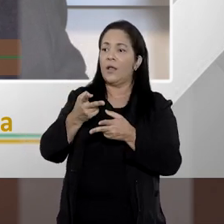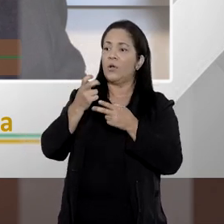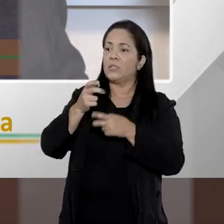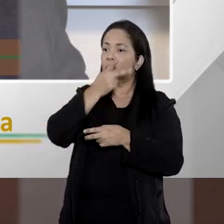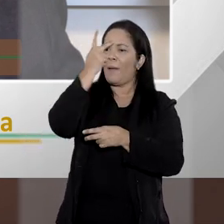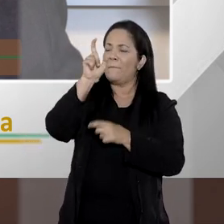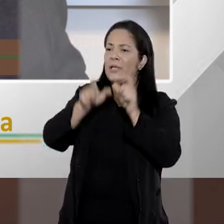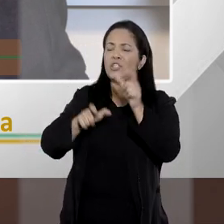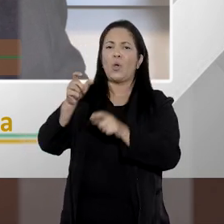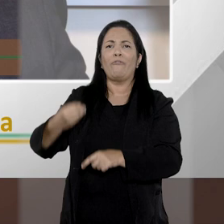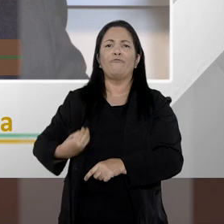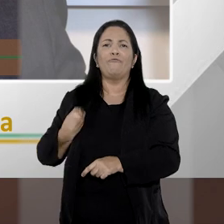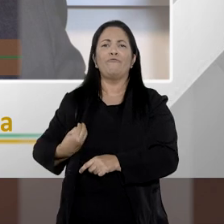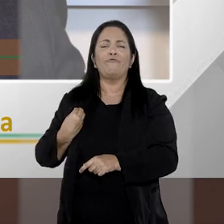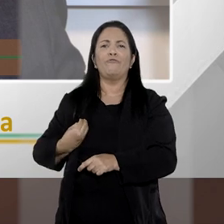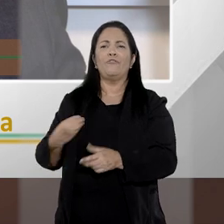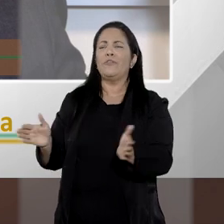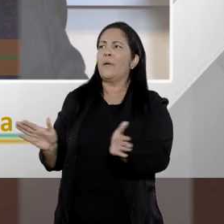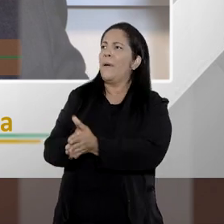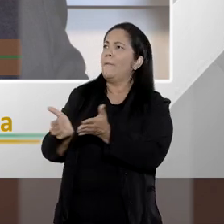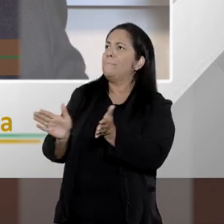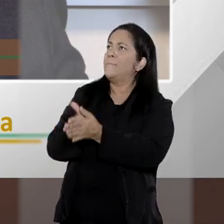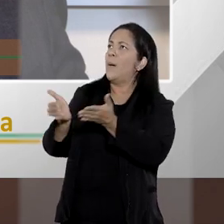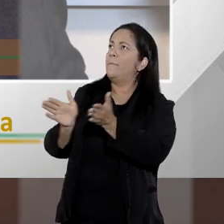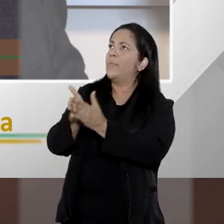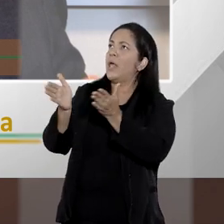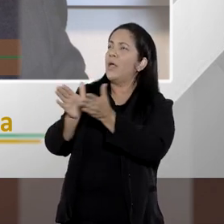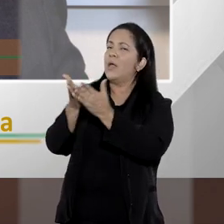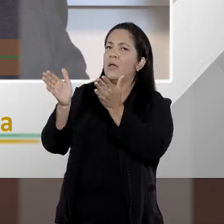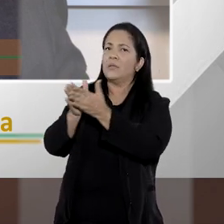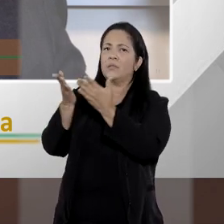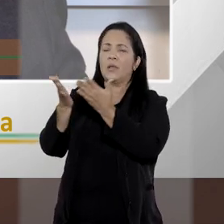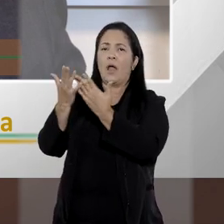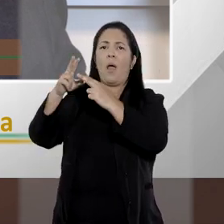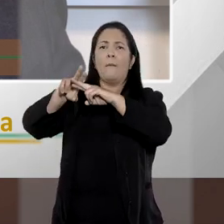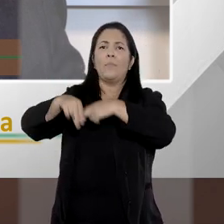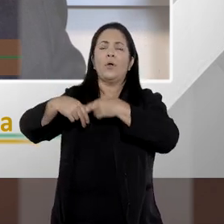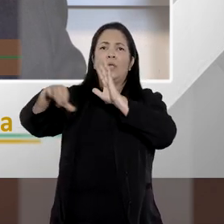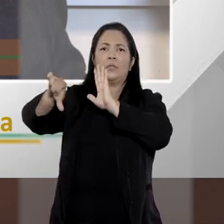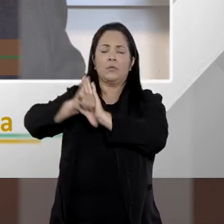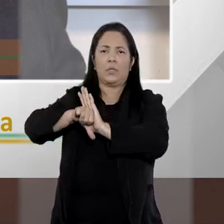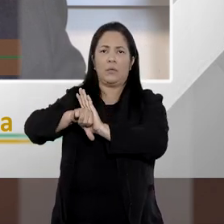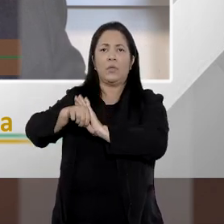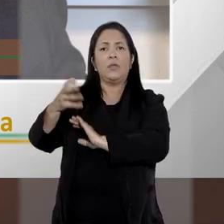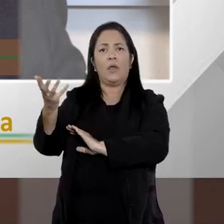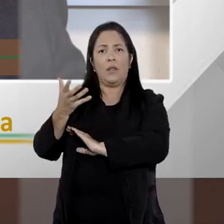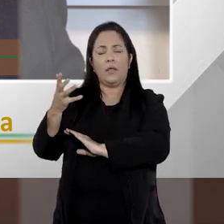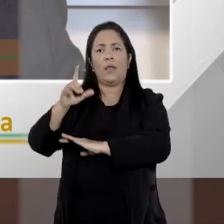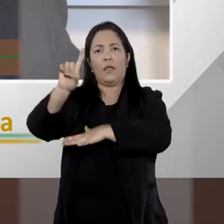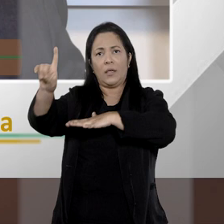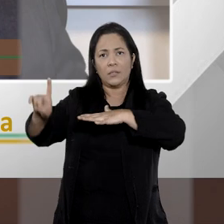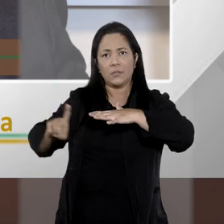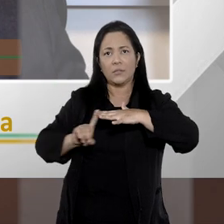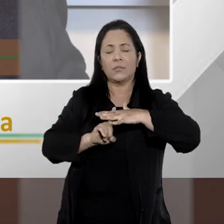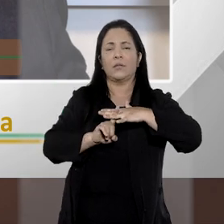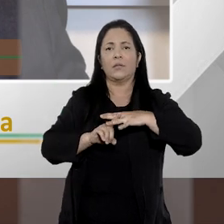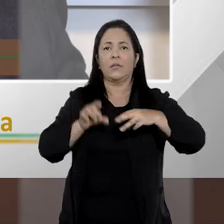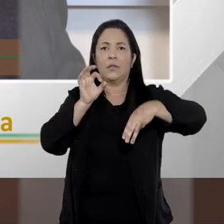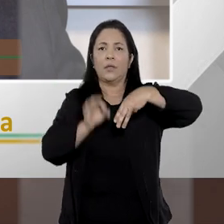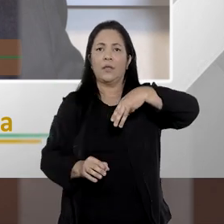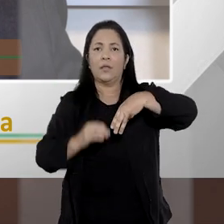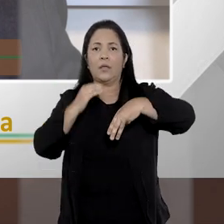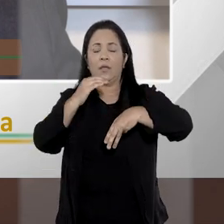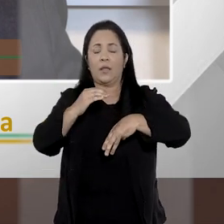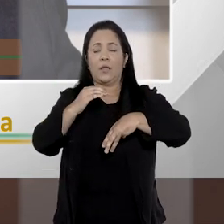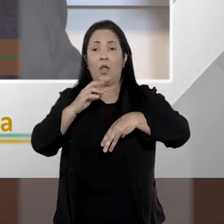extrema, impossibilitando a ressocialização desses indivíduos e trazendo uma nova abordagem. E a abordagem trazida pelo